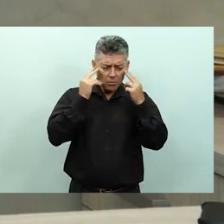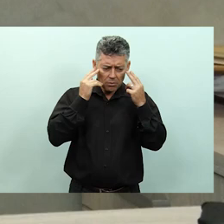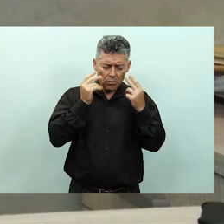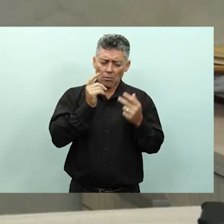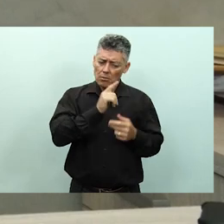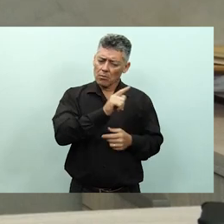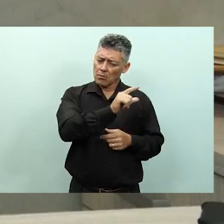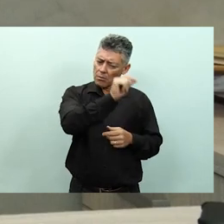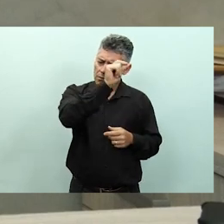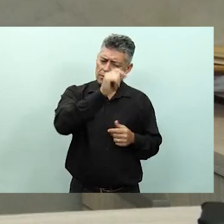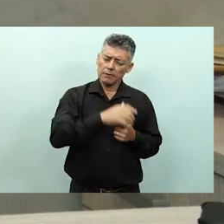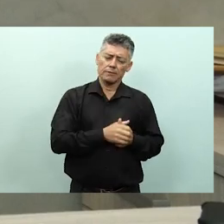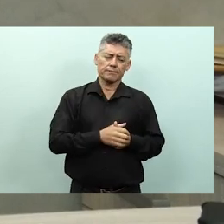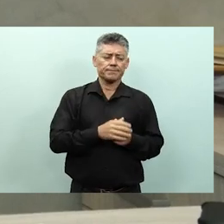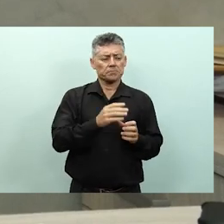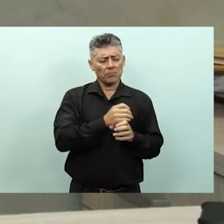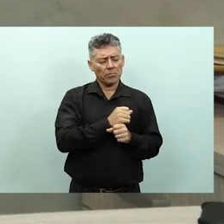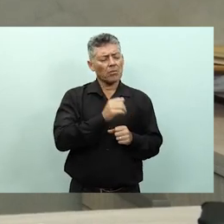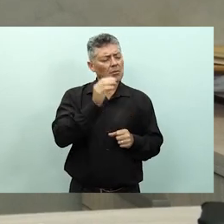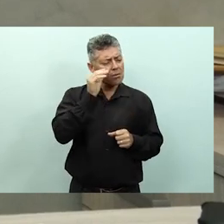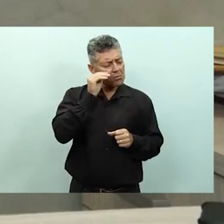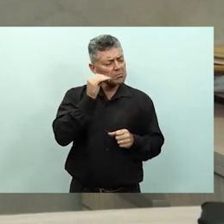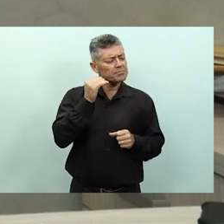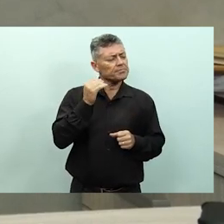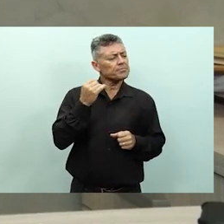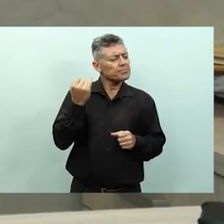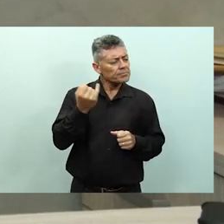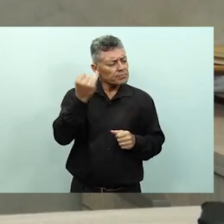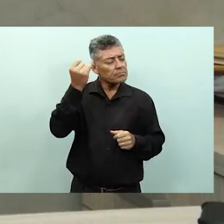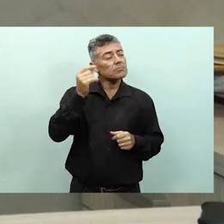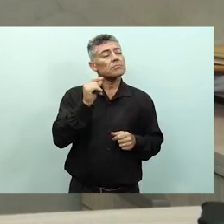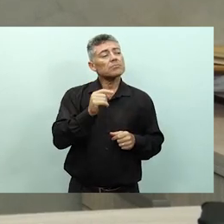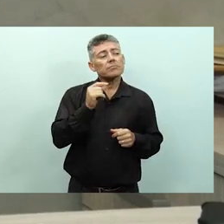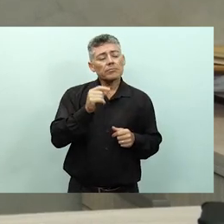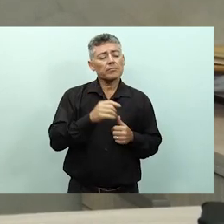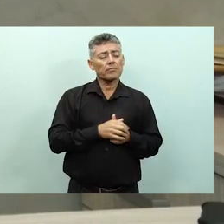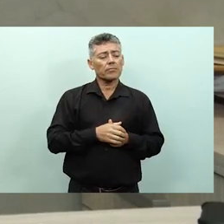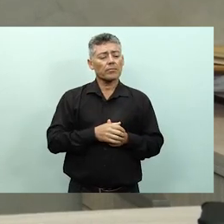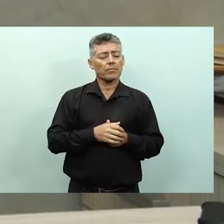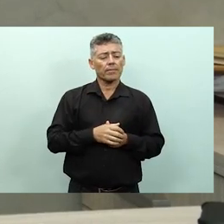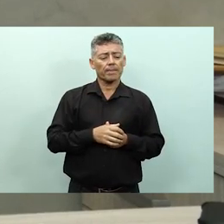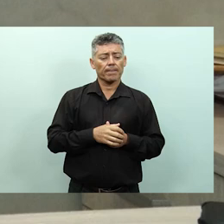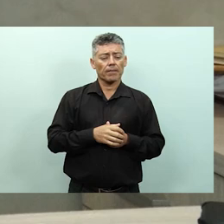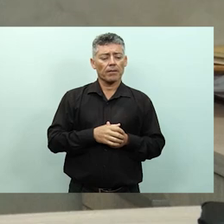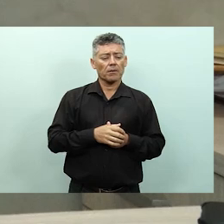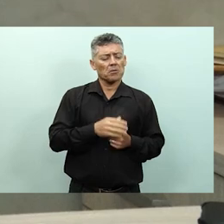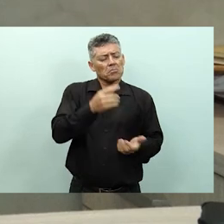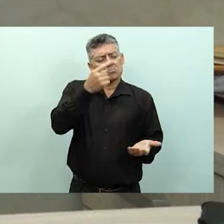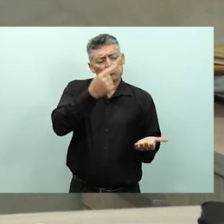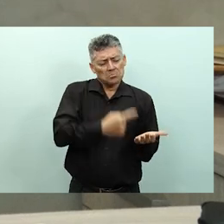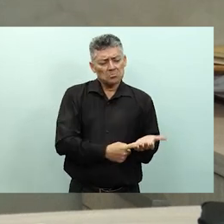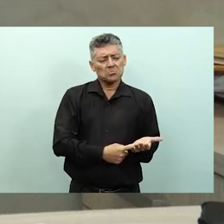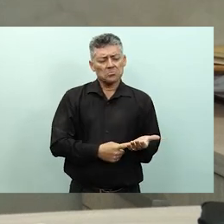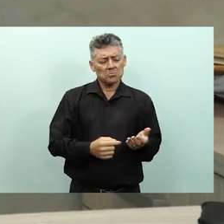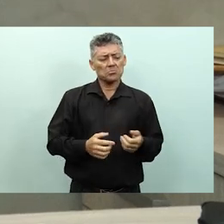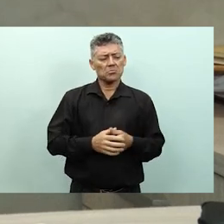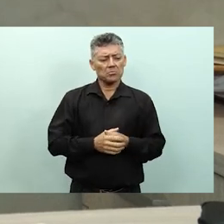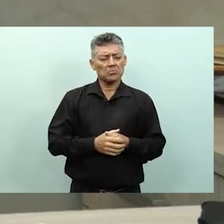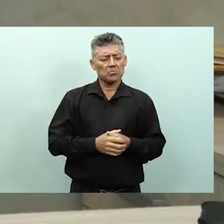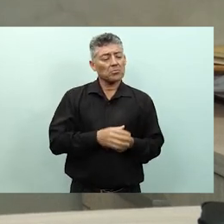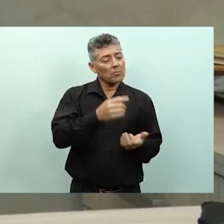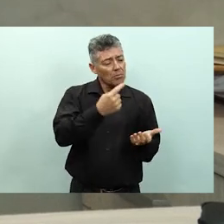concorrer à reeleição. O dado interessante dessa eleição é que há um acordo,